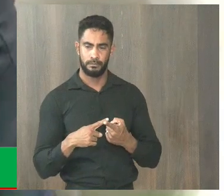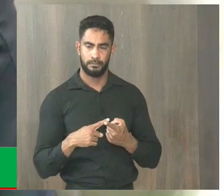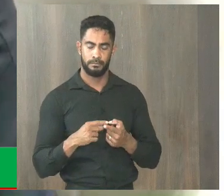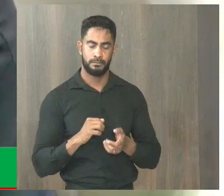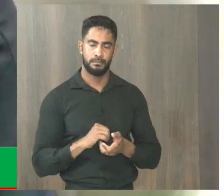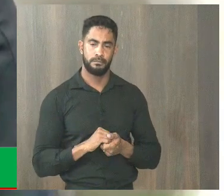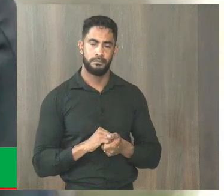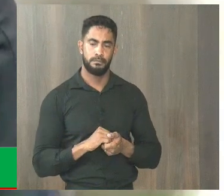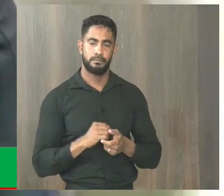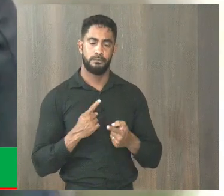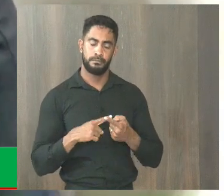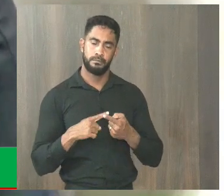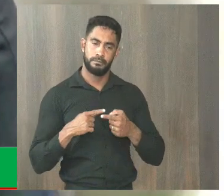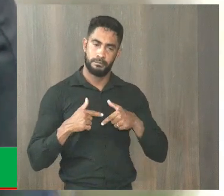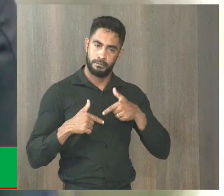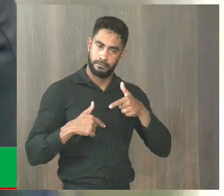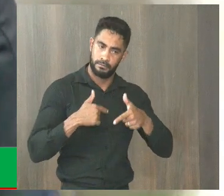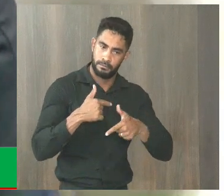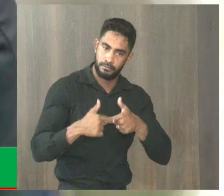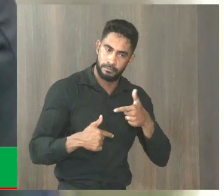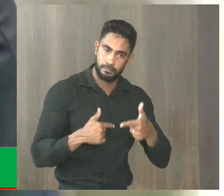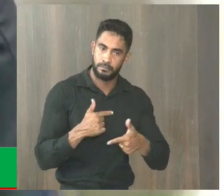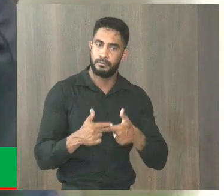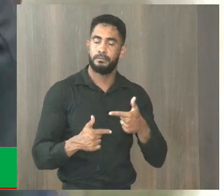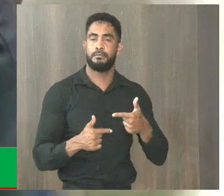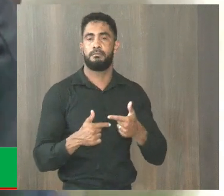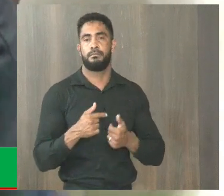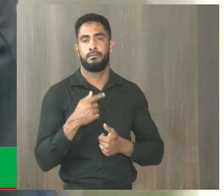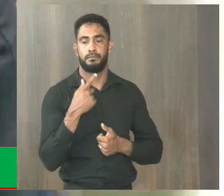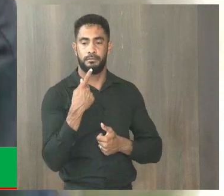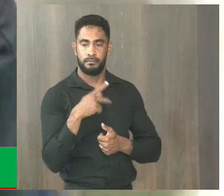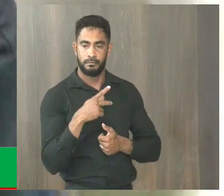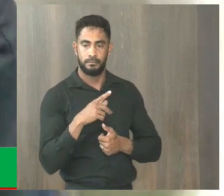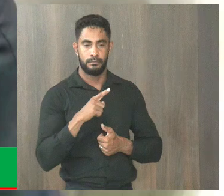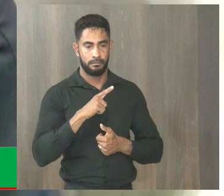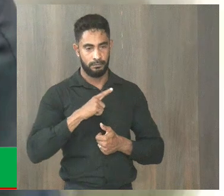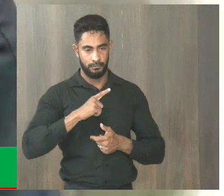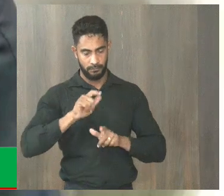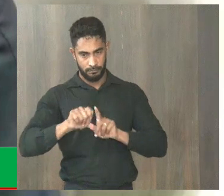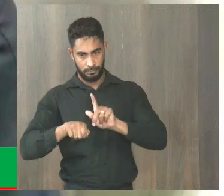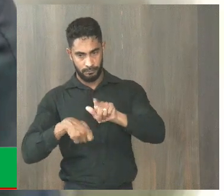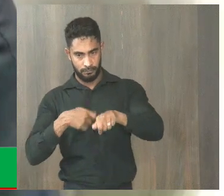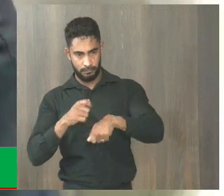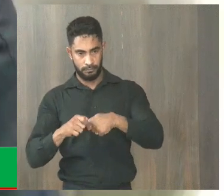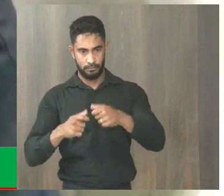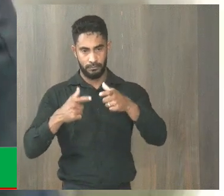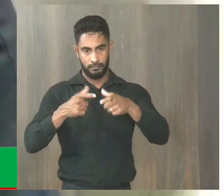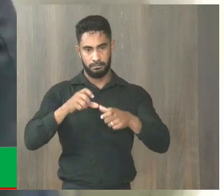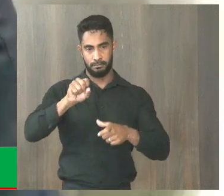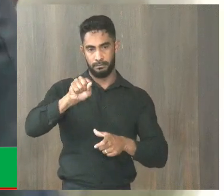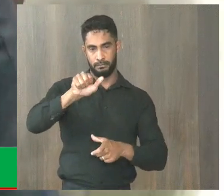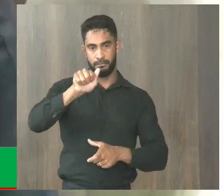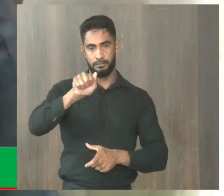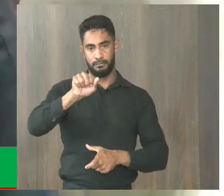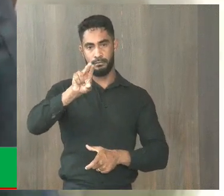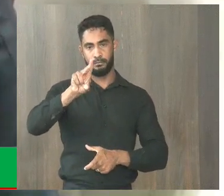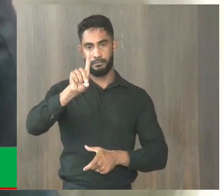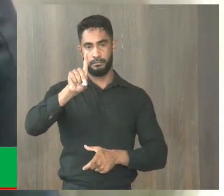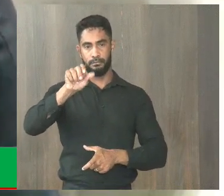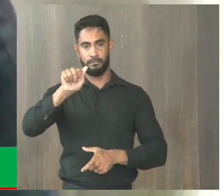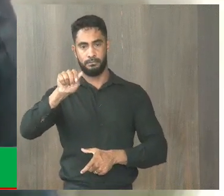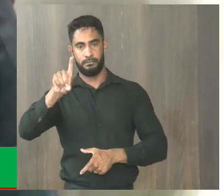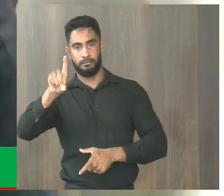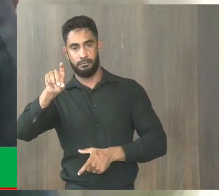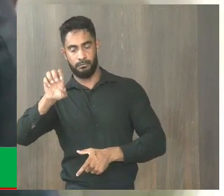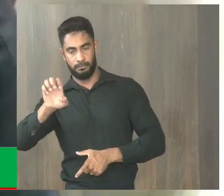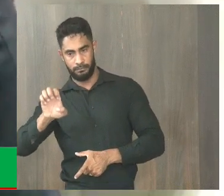Helder, pelo trabalho dele prestado. Ele teve seu comércio já no bairro Saudade, onde a gente ia